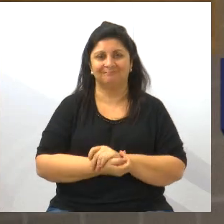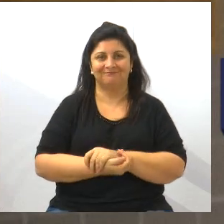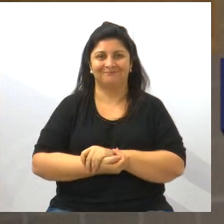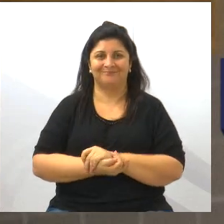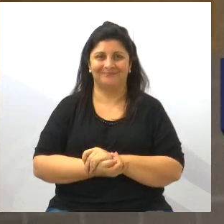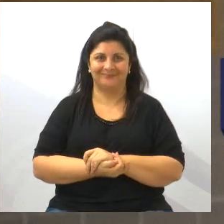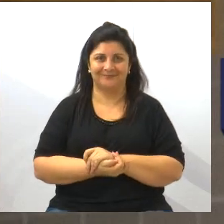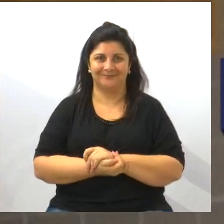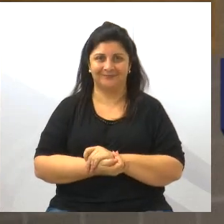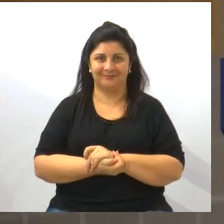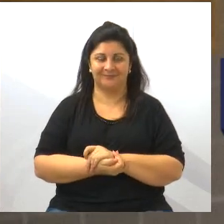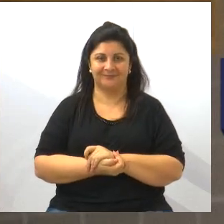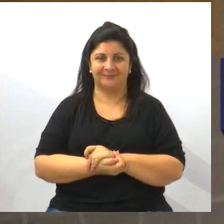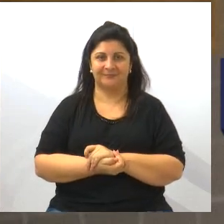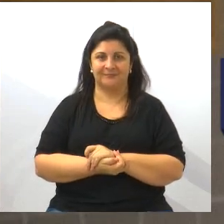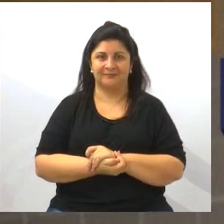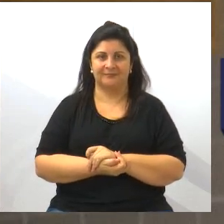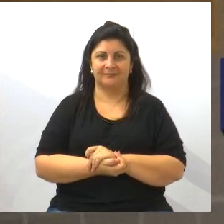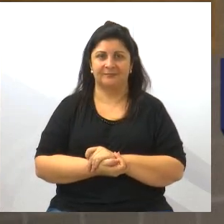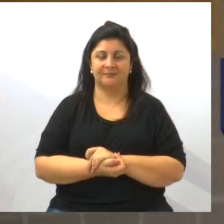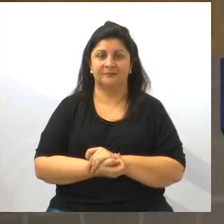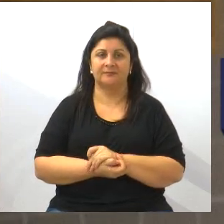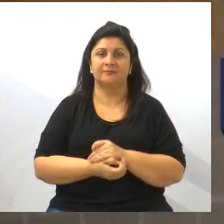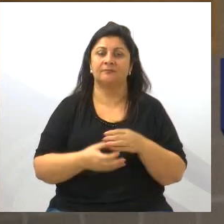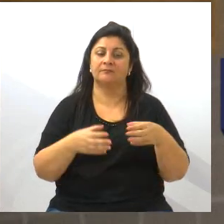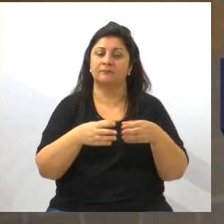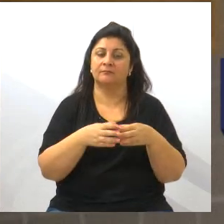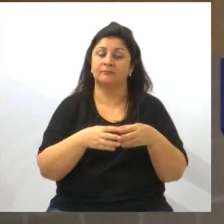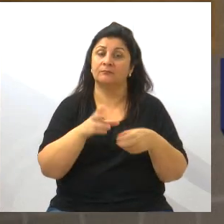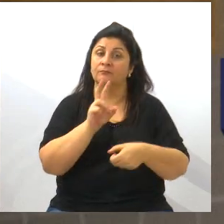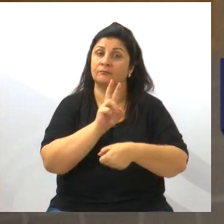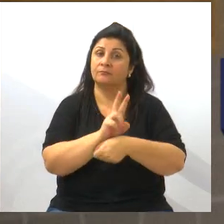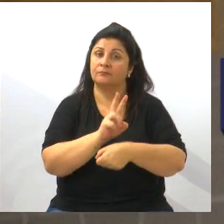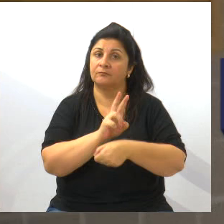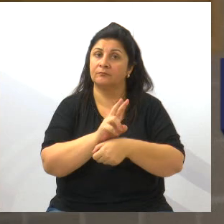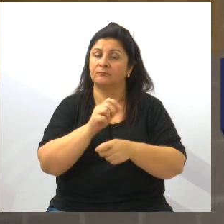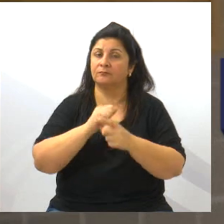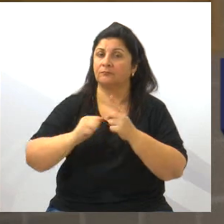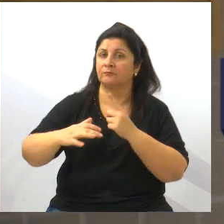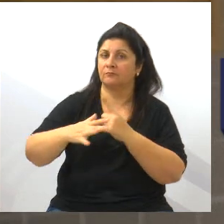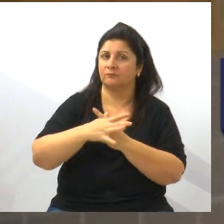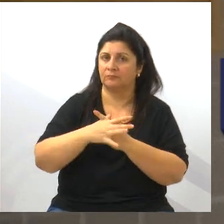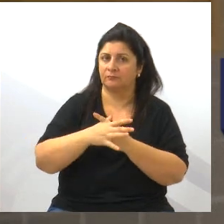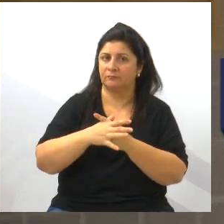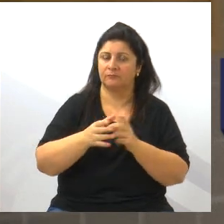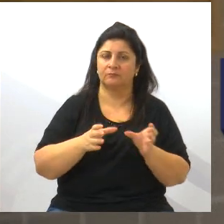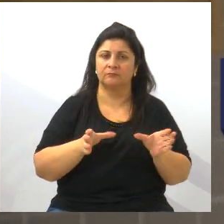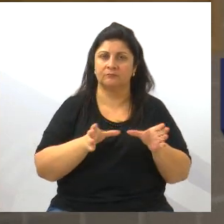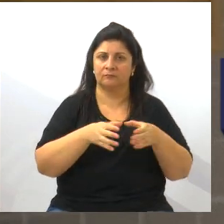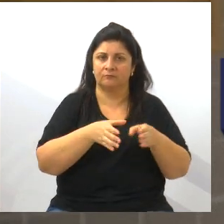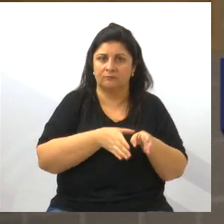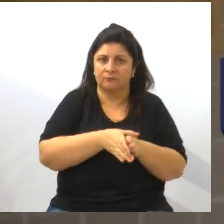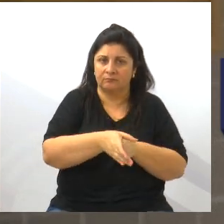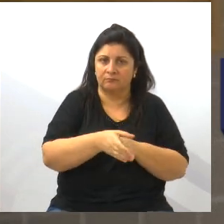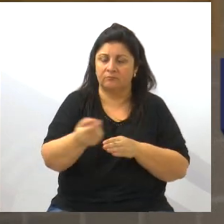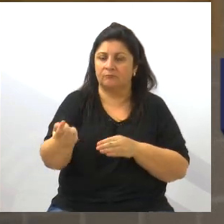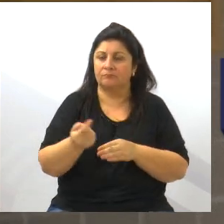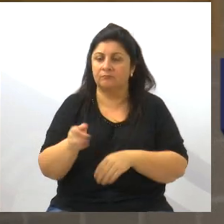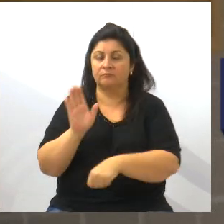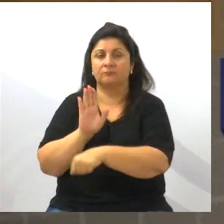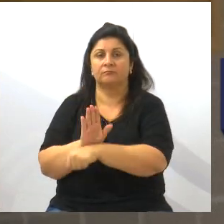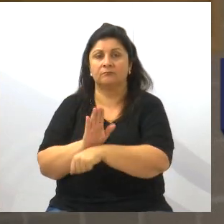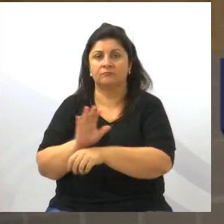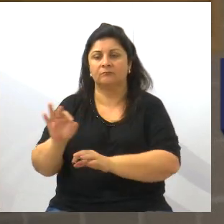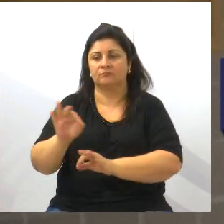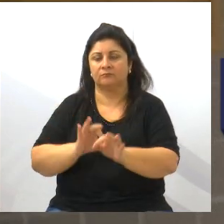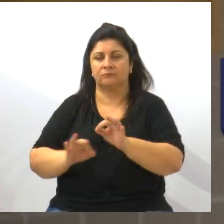né? São órgãos de controle social. Os conselhos, eles vieram para controlar, para